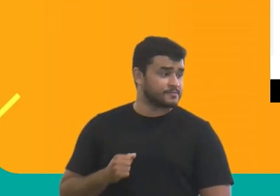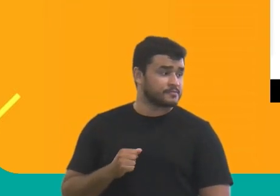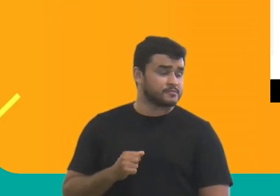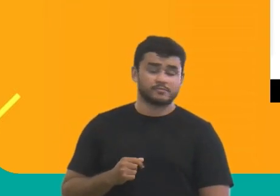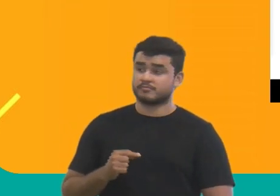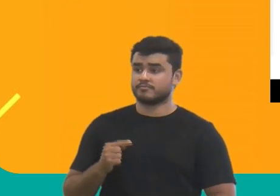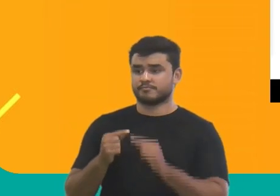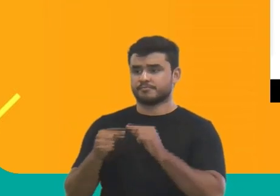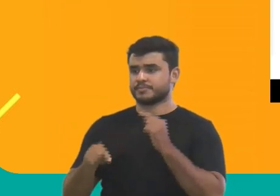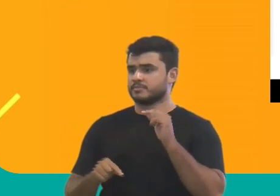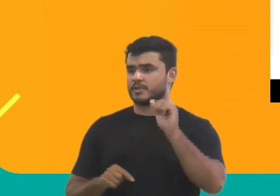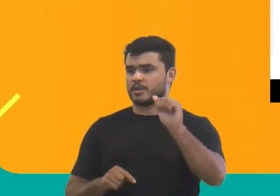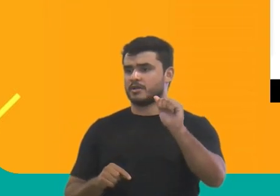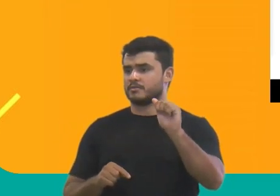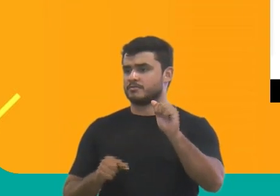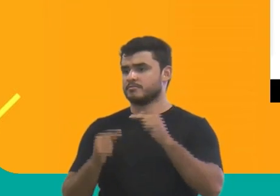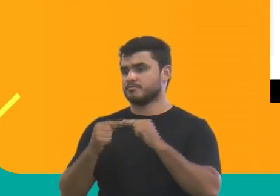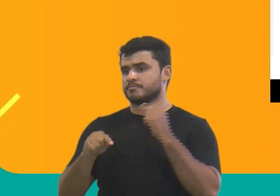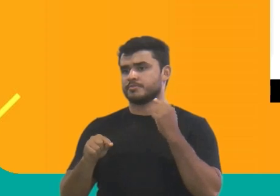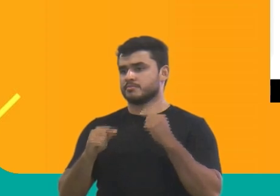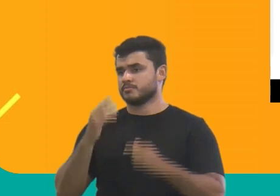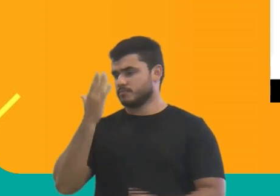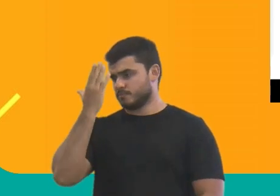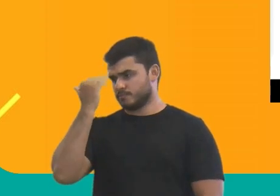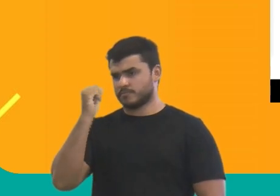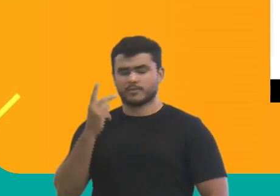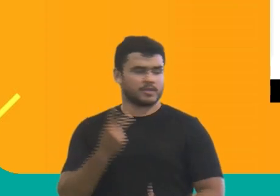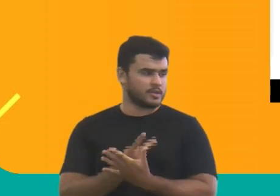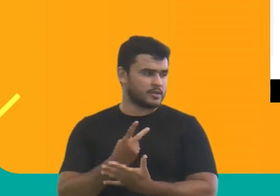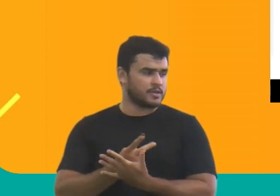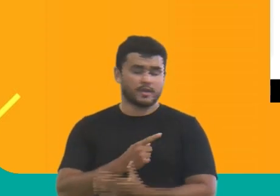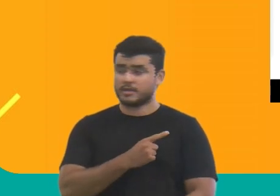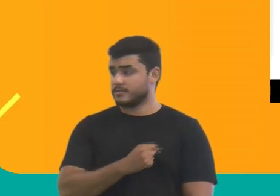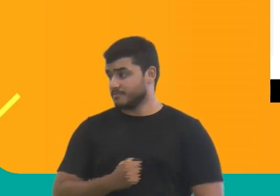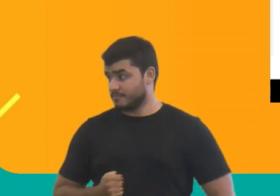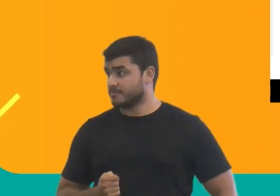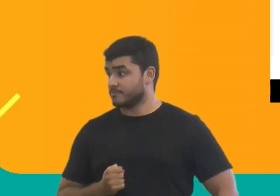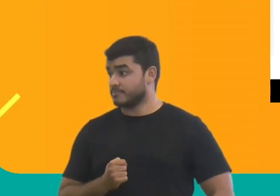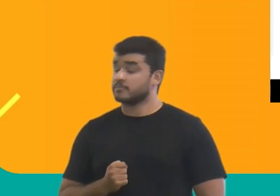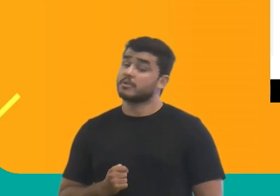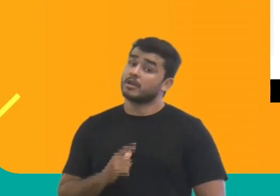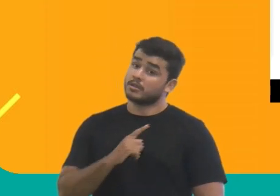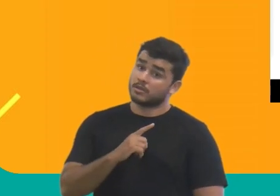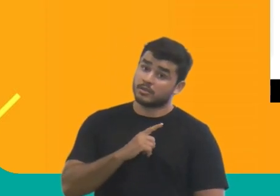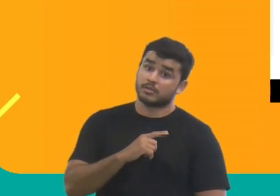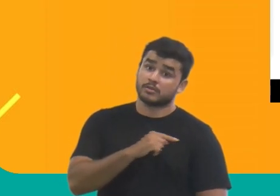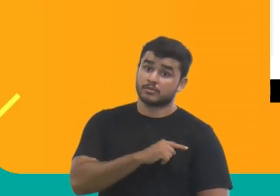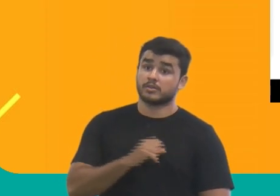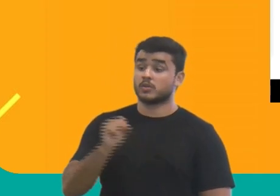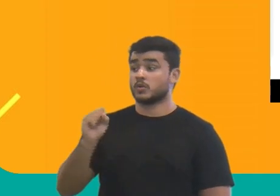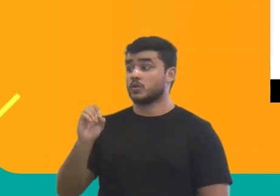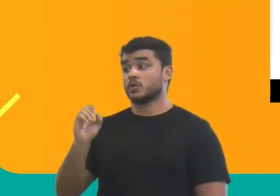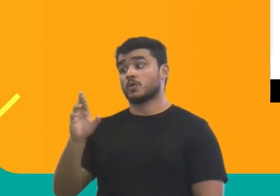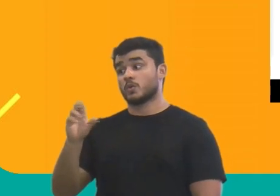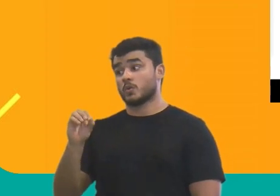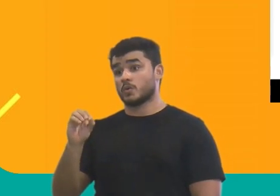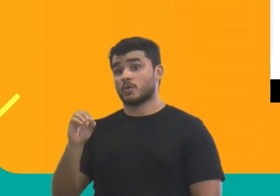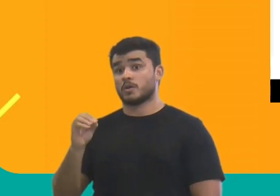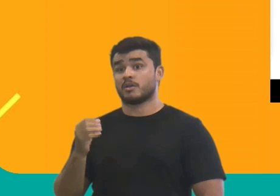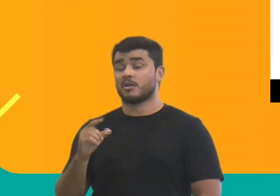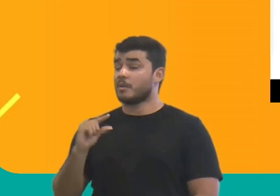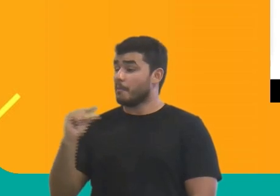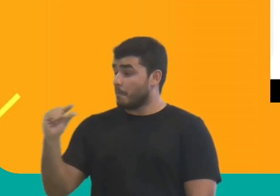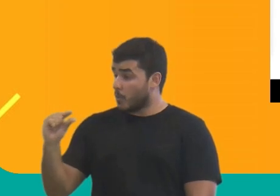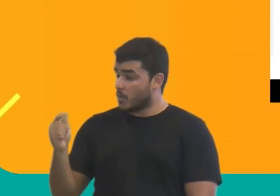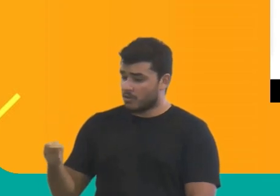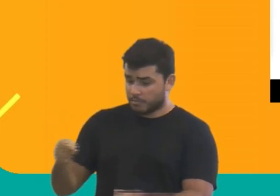existe congruência na frase. Por quê? Ou eu vou ter, se eu colocar um soro com a concentração muito inferior, a